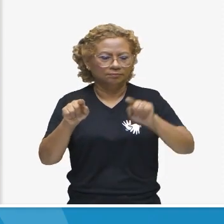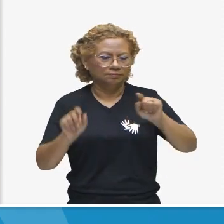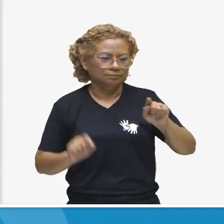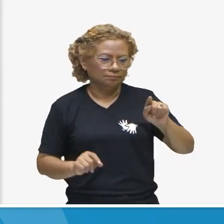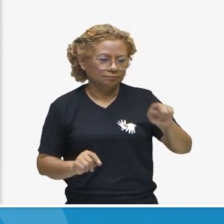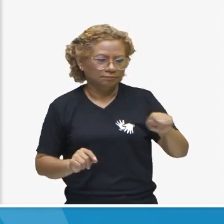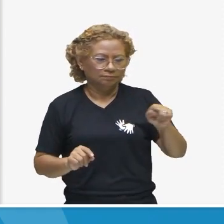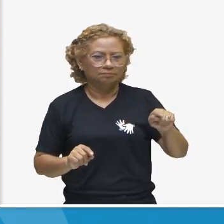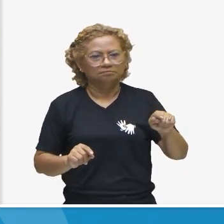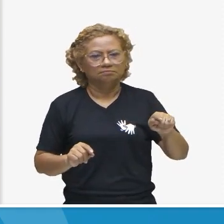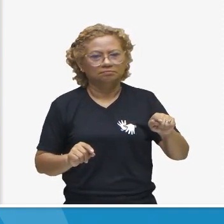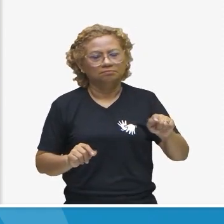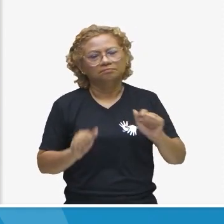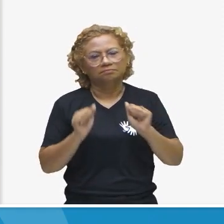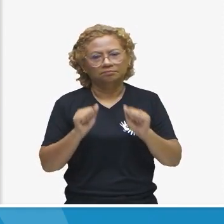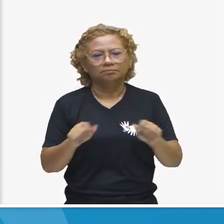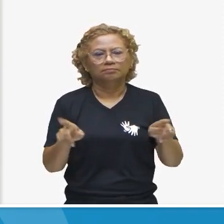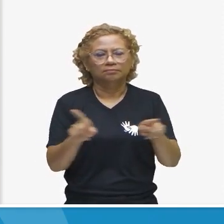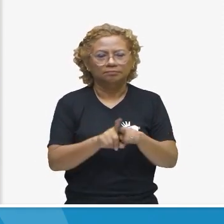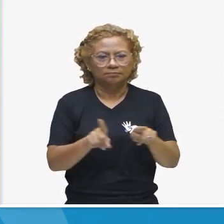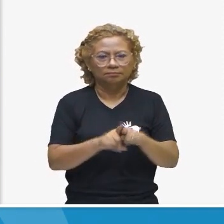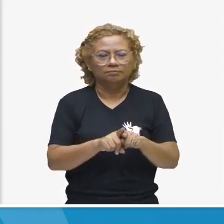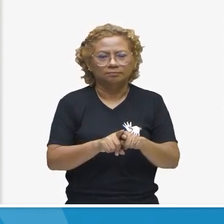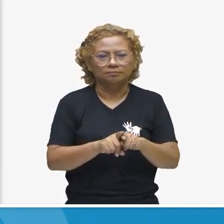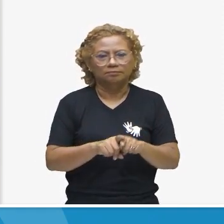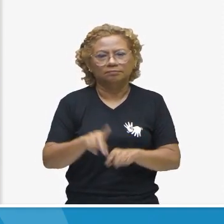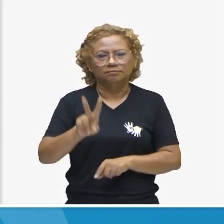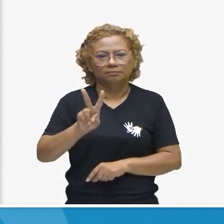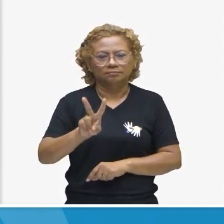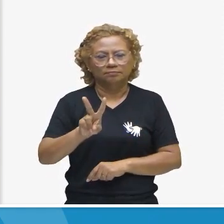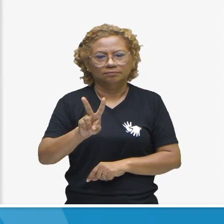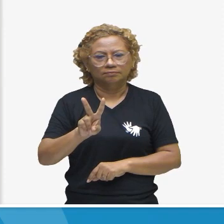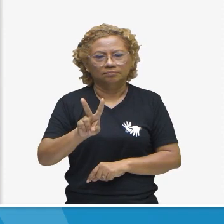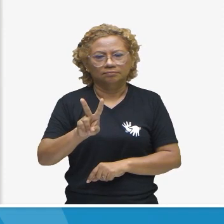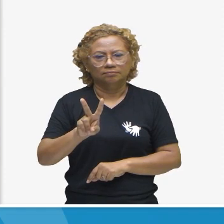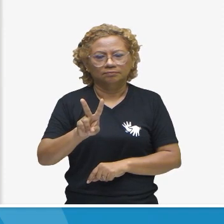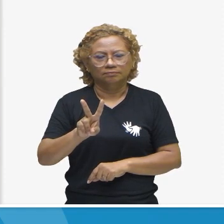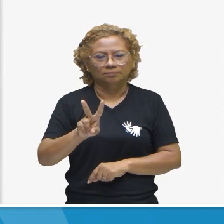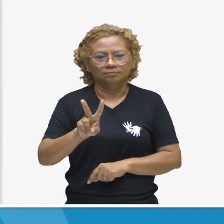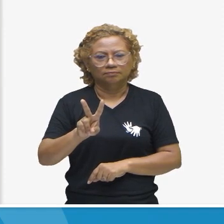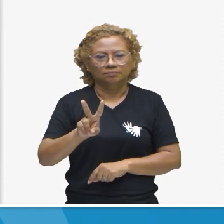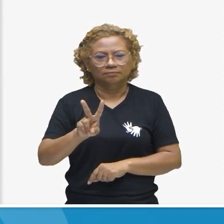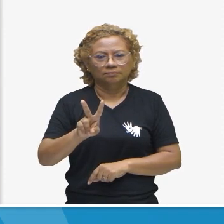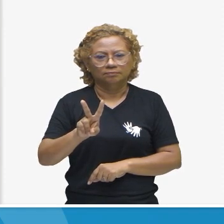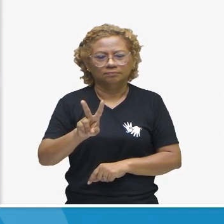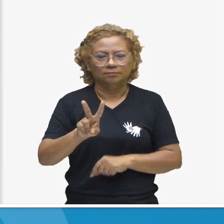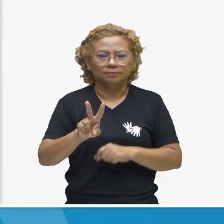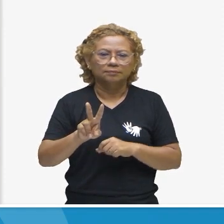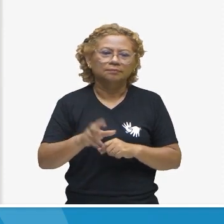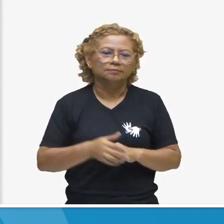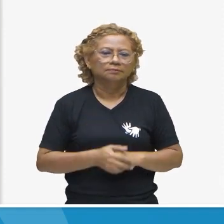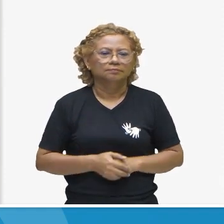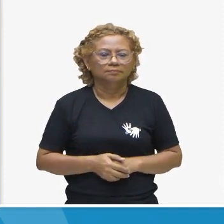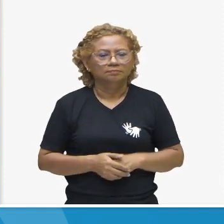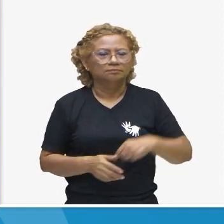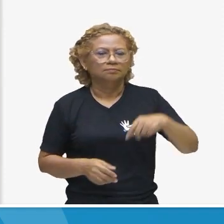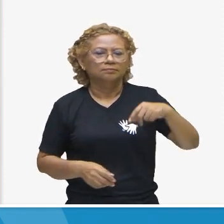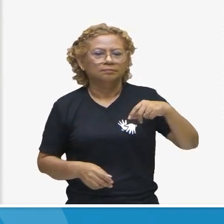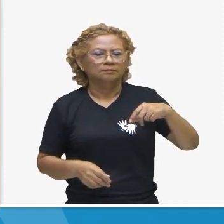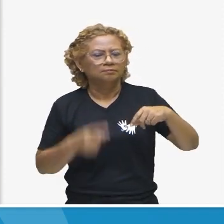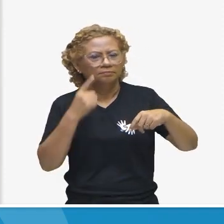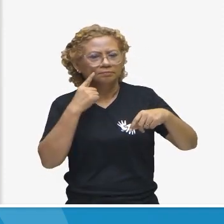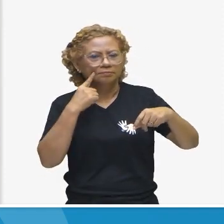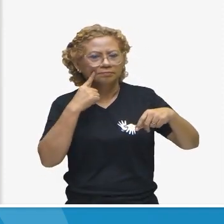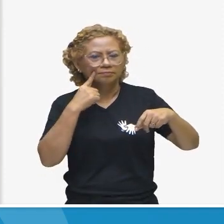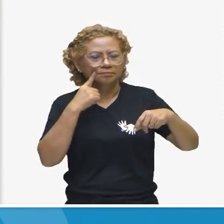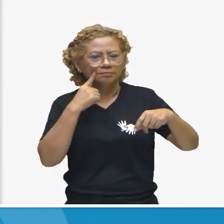ponto aqui, poderíamos ter também um V, olha só, Isso aqui é pouco provável que tivesse uma imagem desse